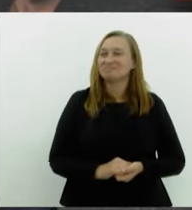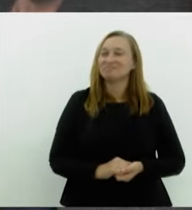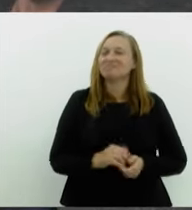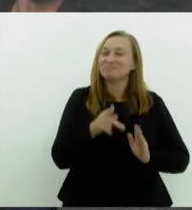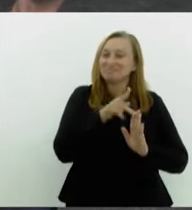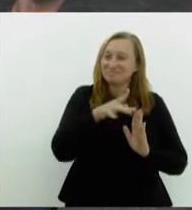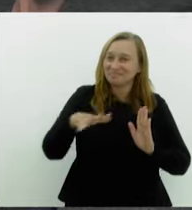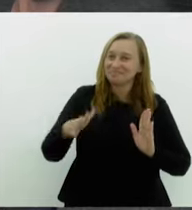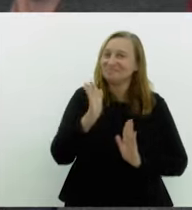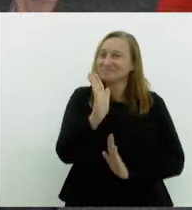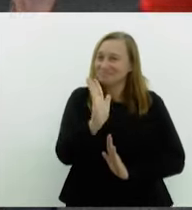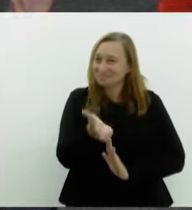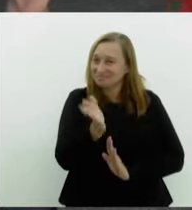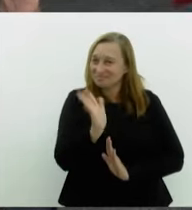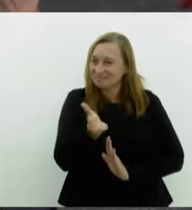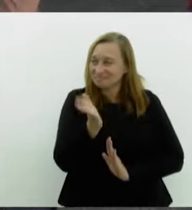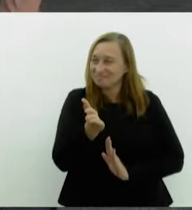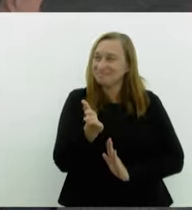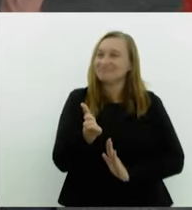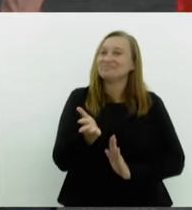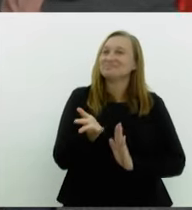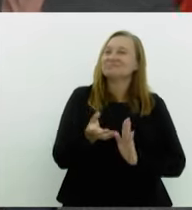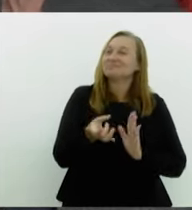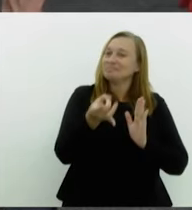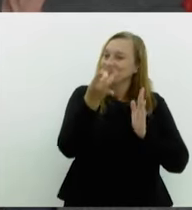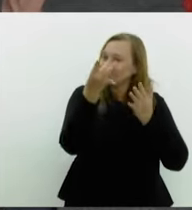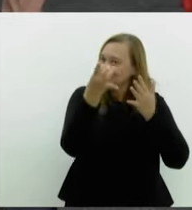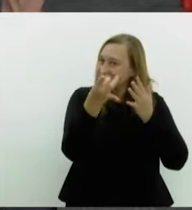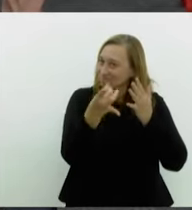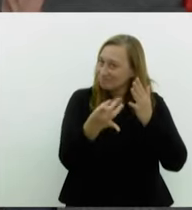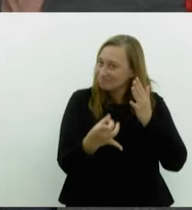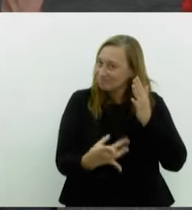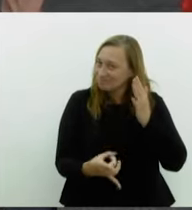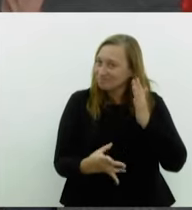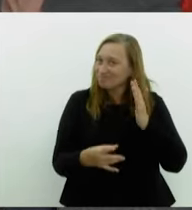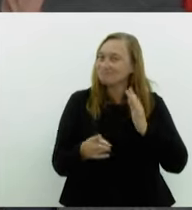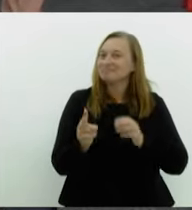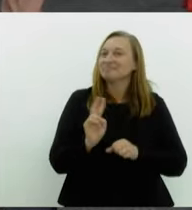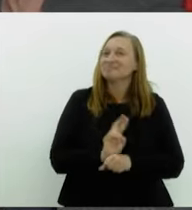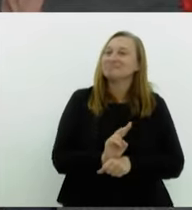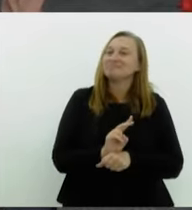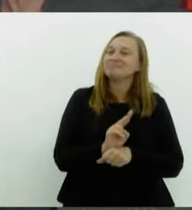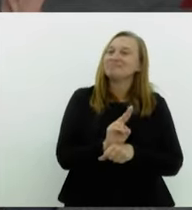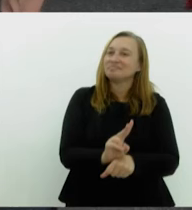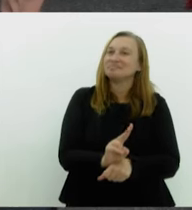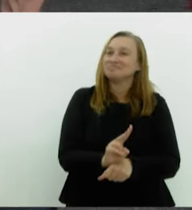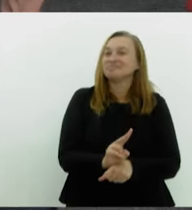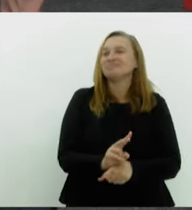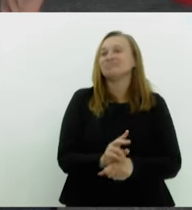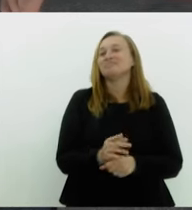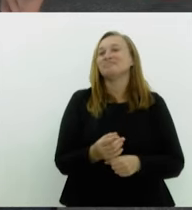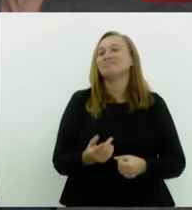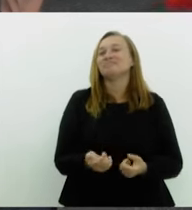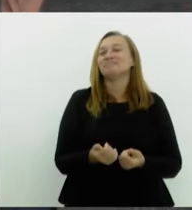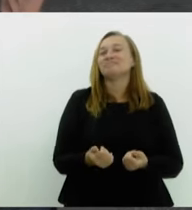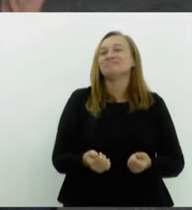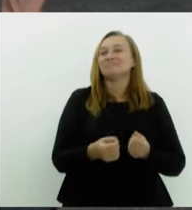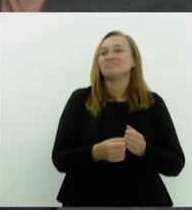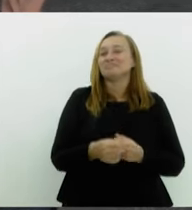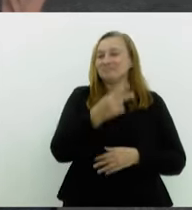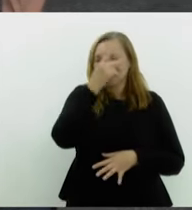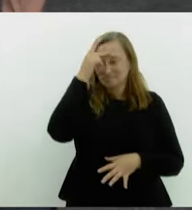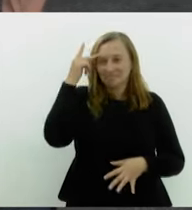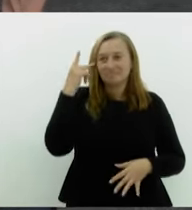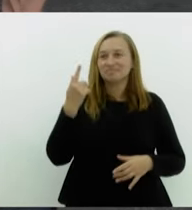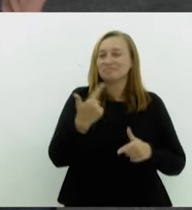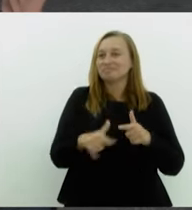já desenhado, definido, para atendimento das vítimas das chuvas e de calamidades. E